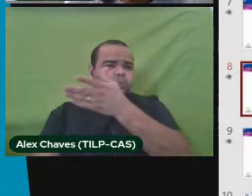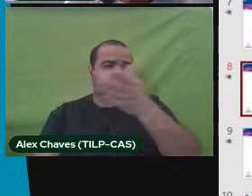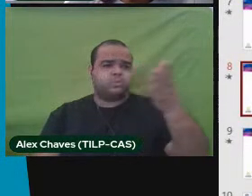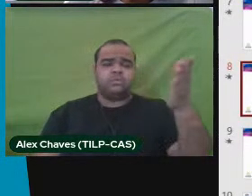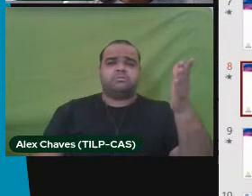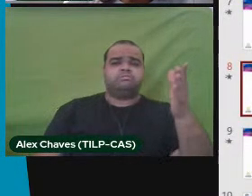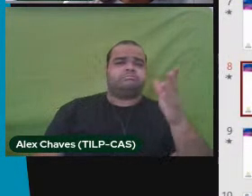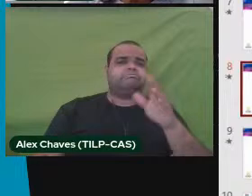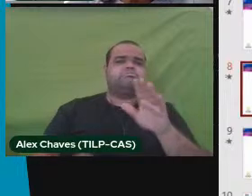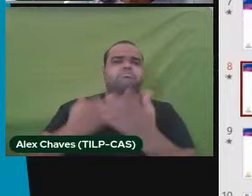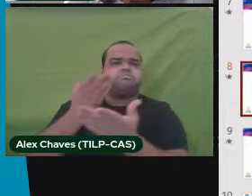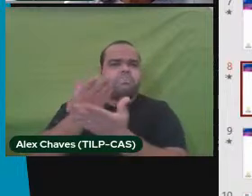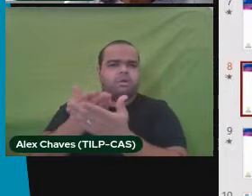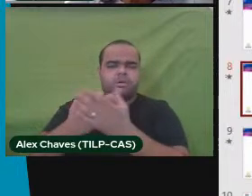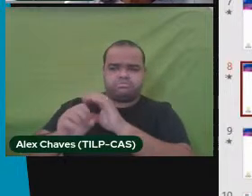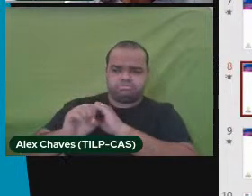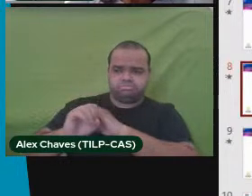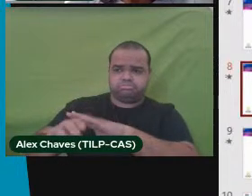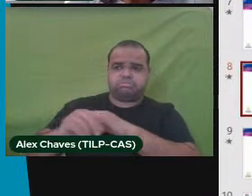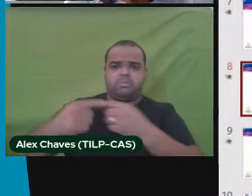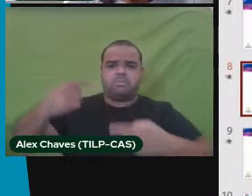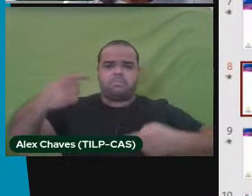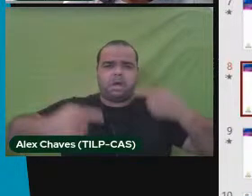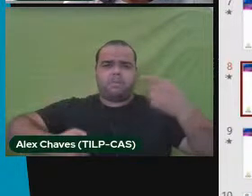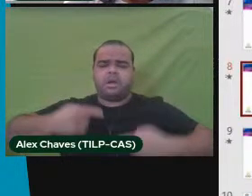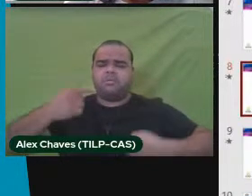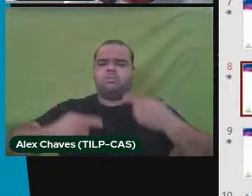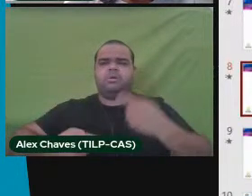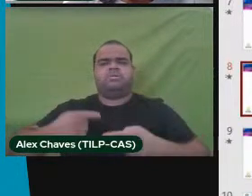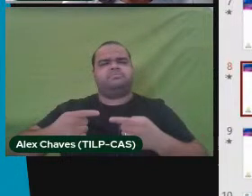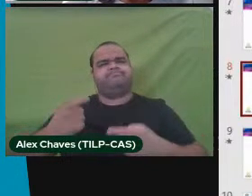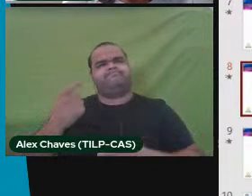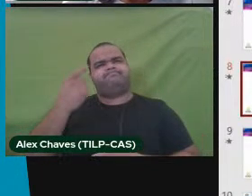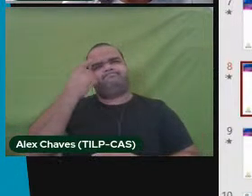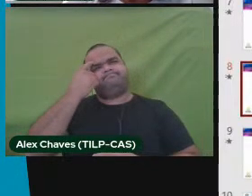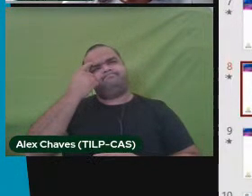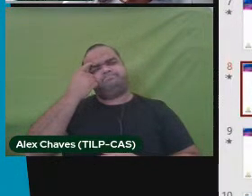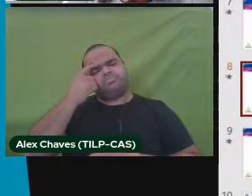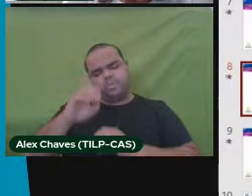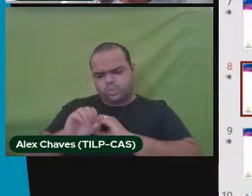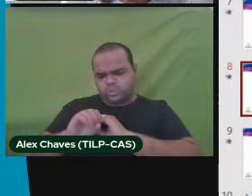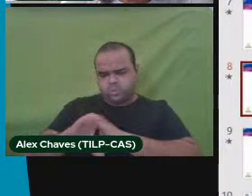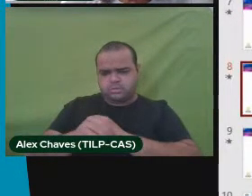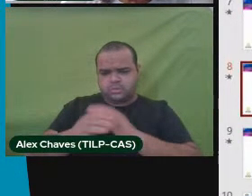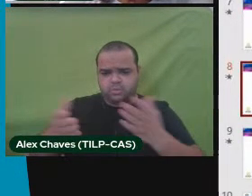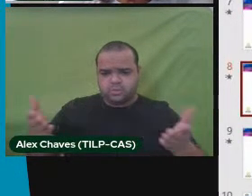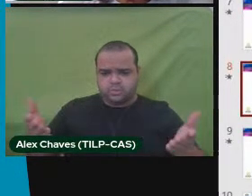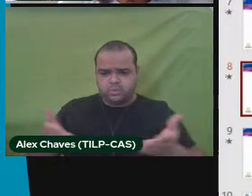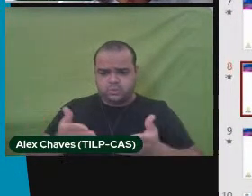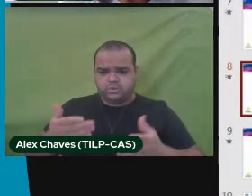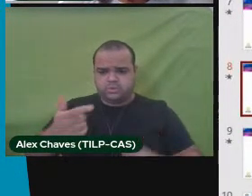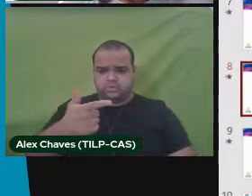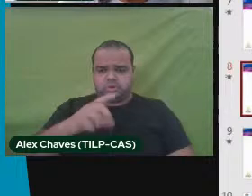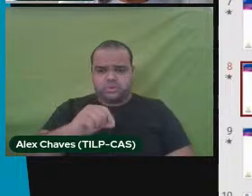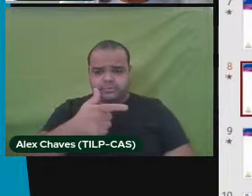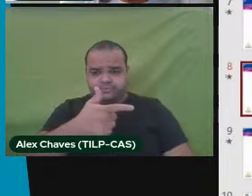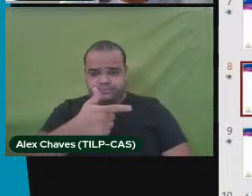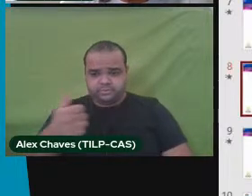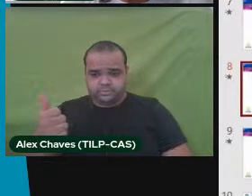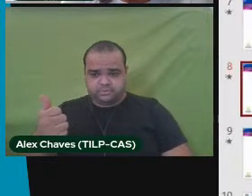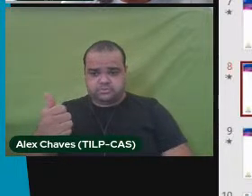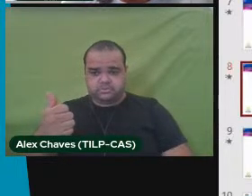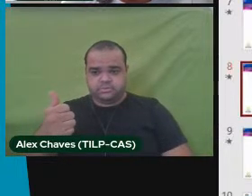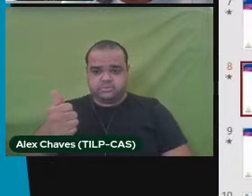um debate, uma discussão, nos perguntando. E a educação que temos agora, em 2021, é